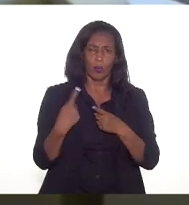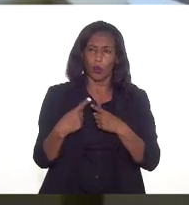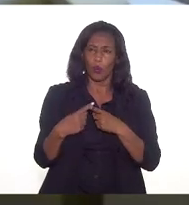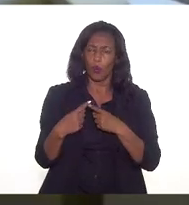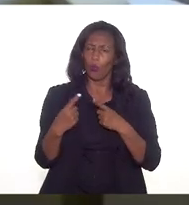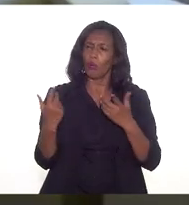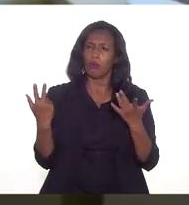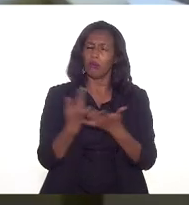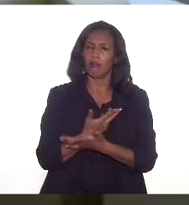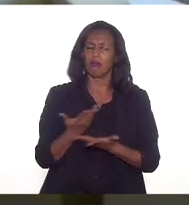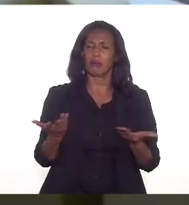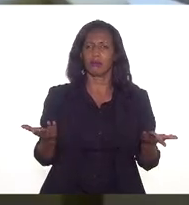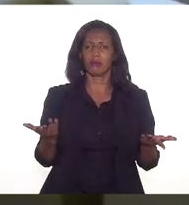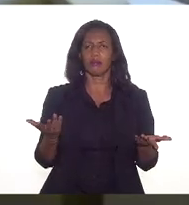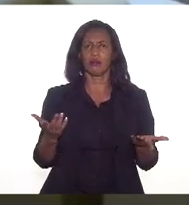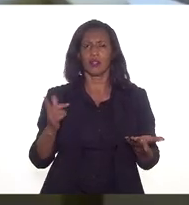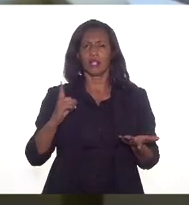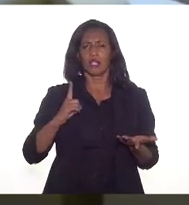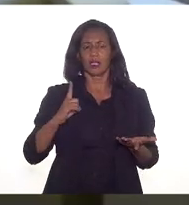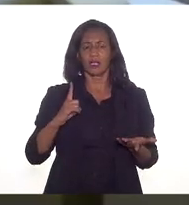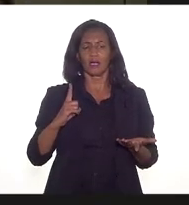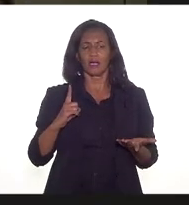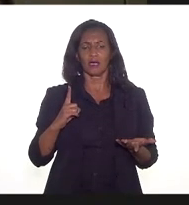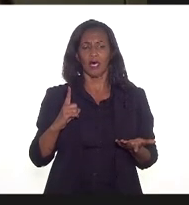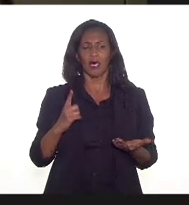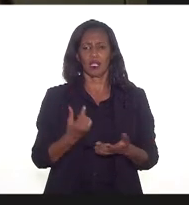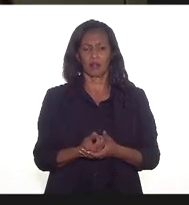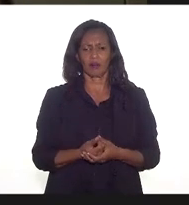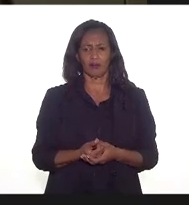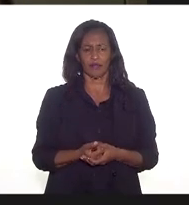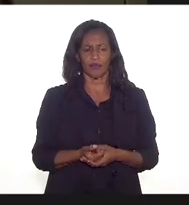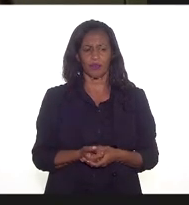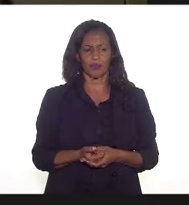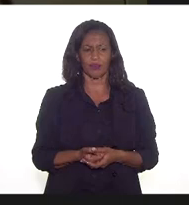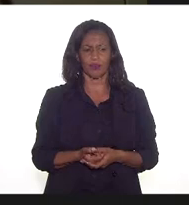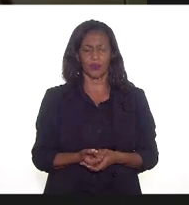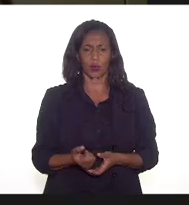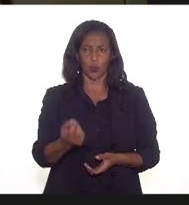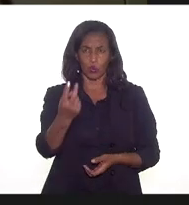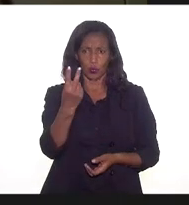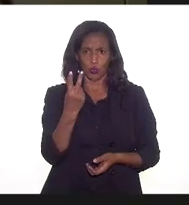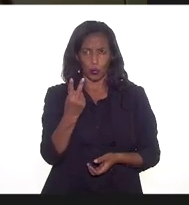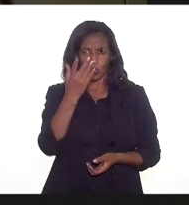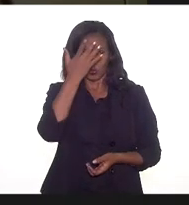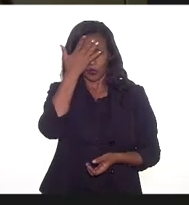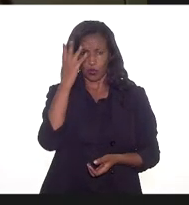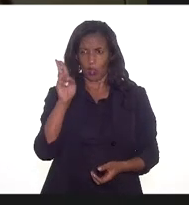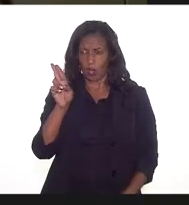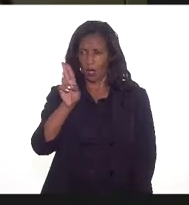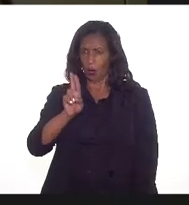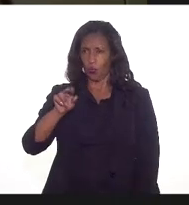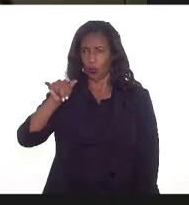o secretário? Tem um triunvirato com 2 pessoas da União,